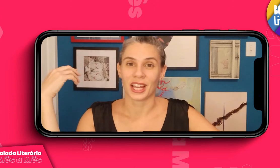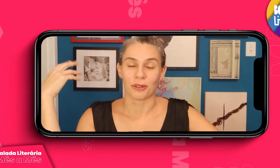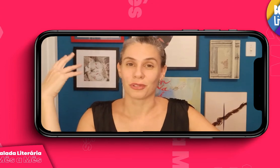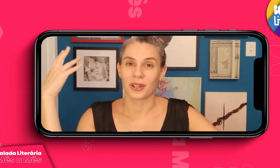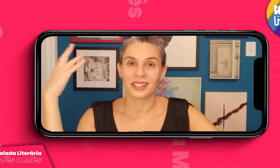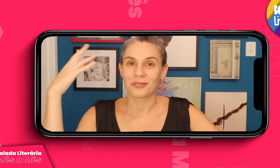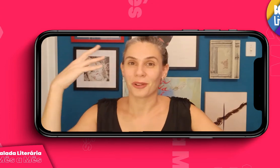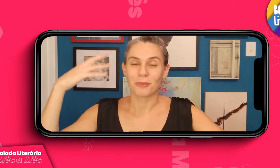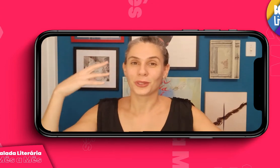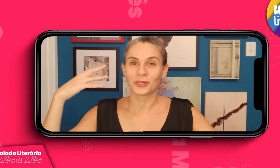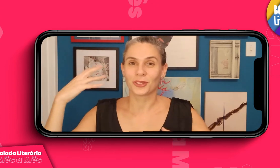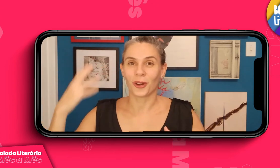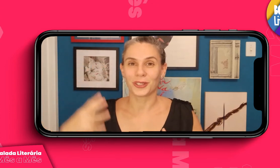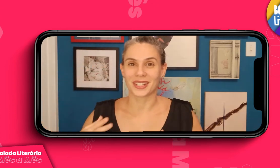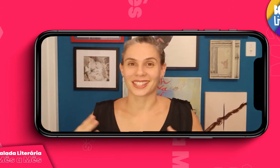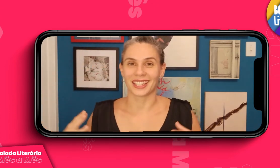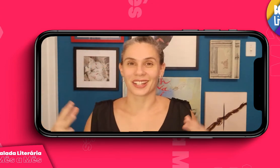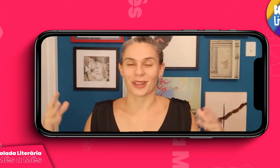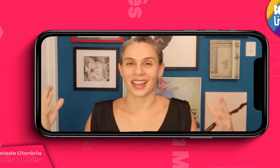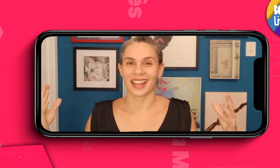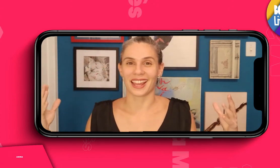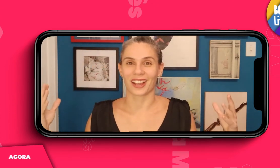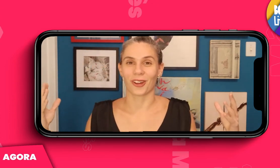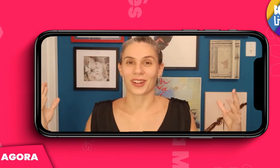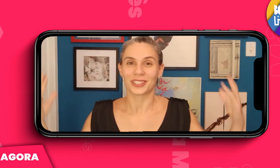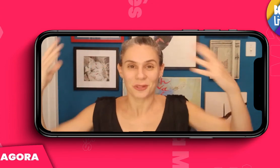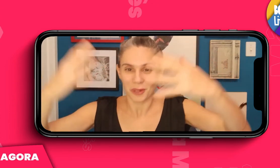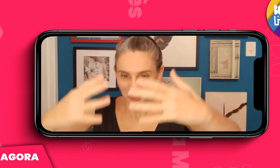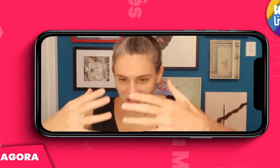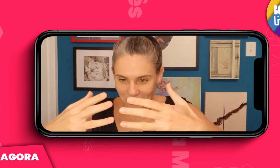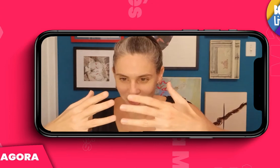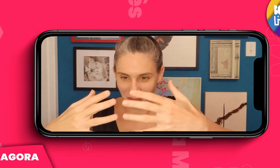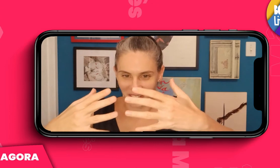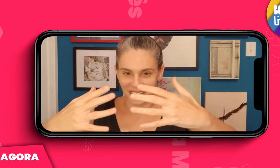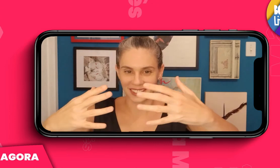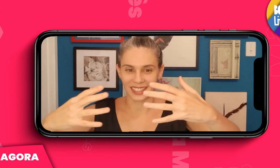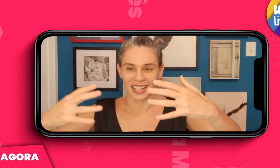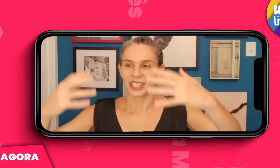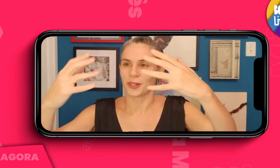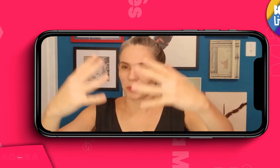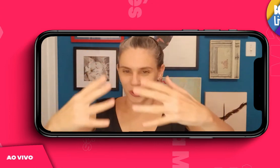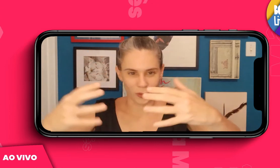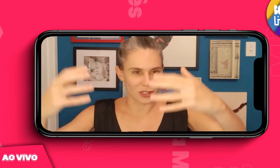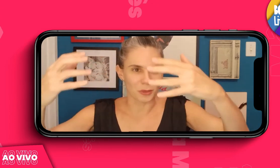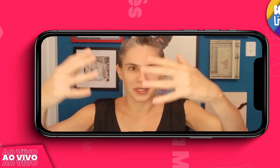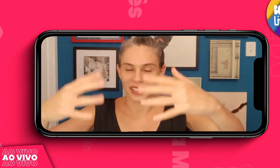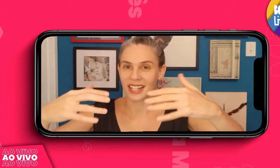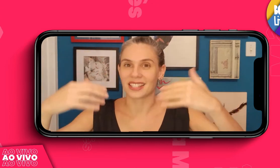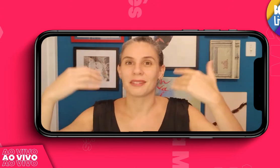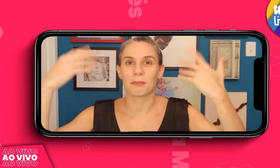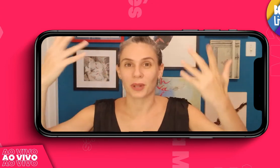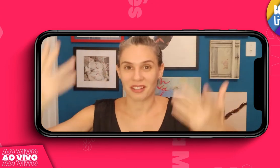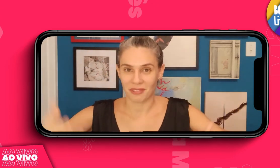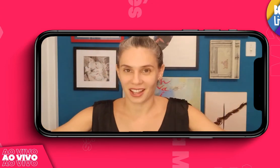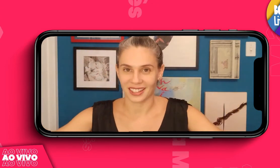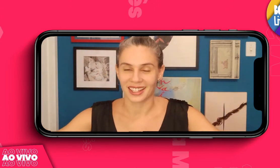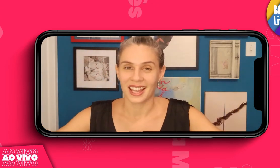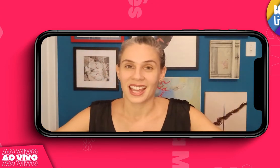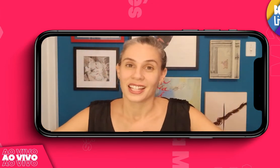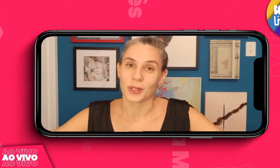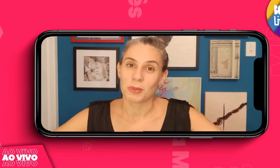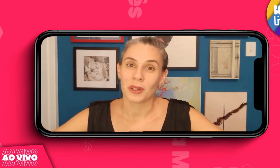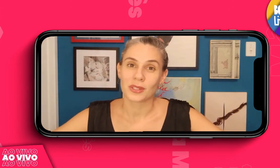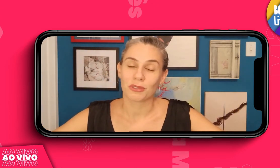convite, foi muito doido, assim, colocar 2011 à minha frente, 2012, 2013 e por aí